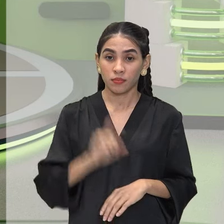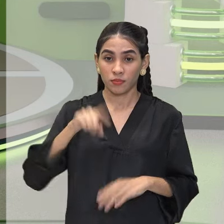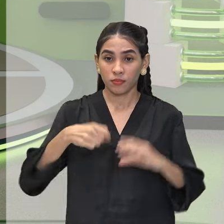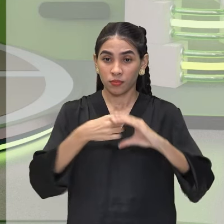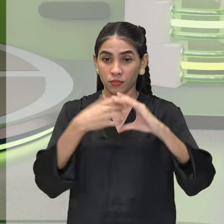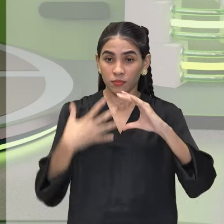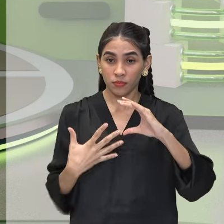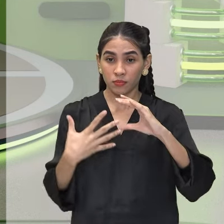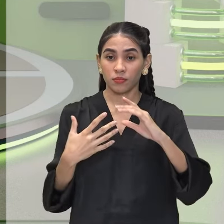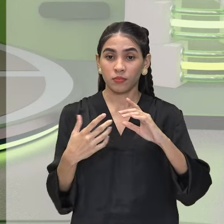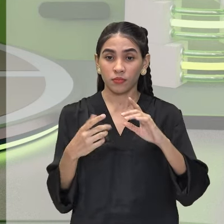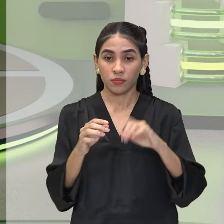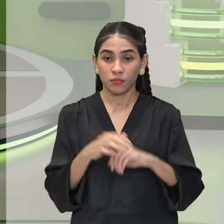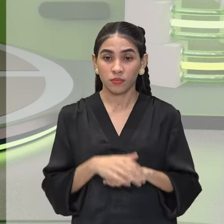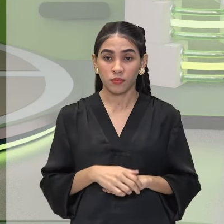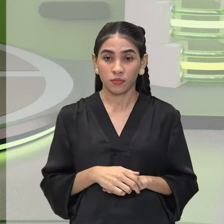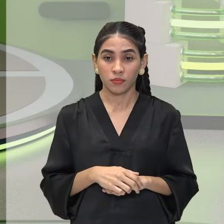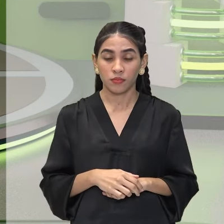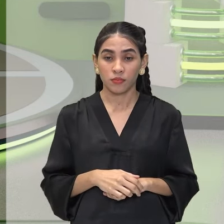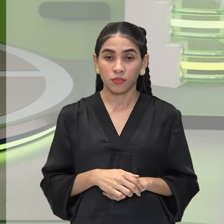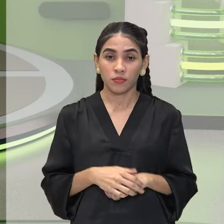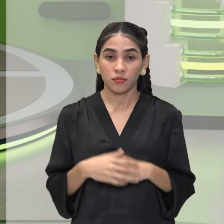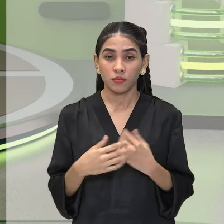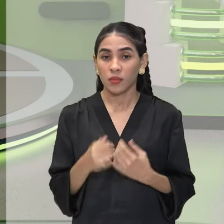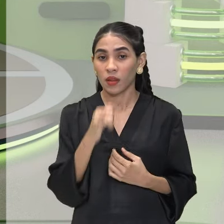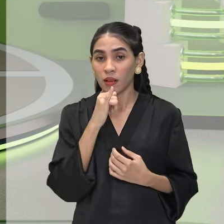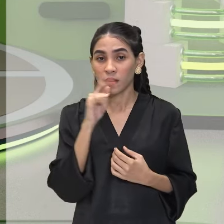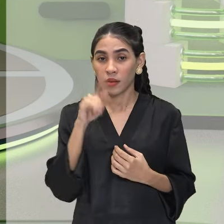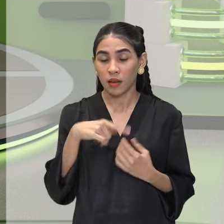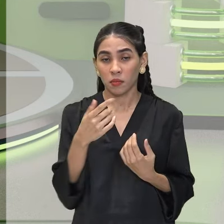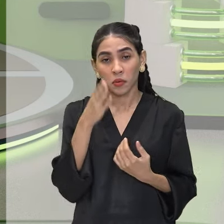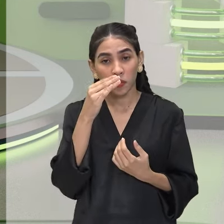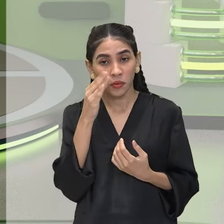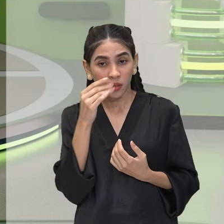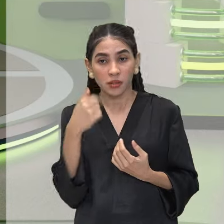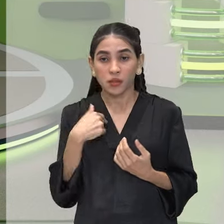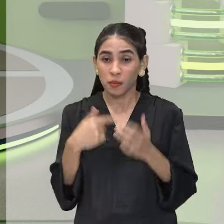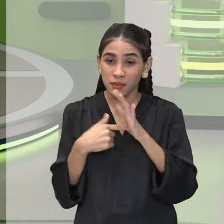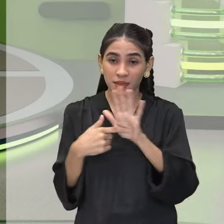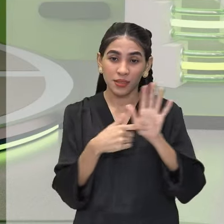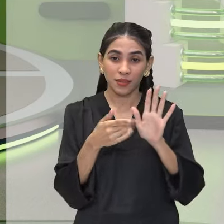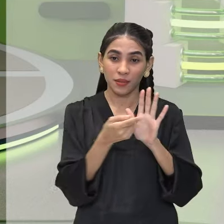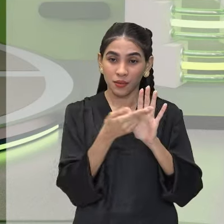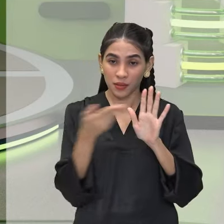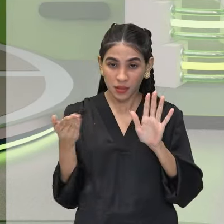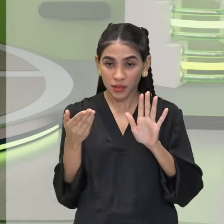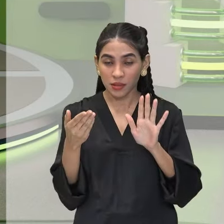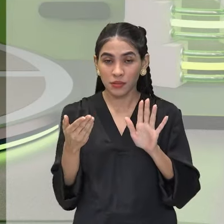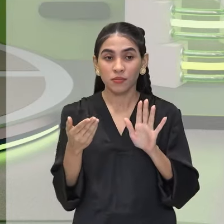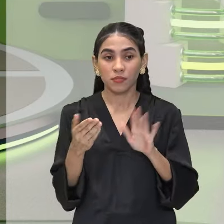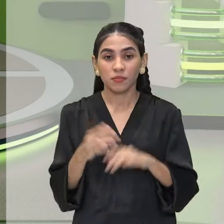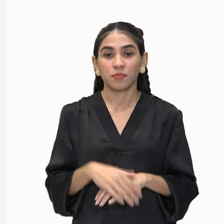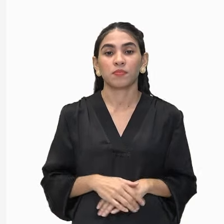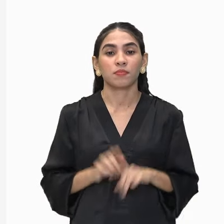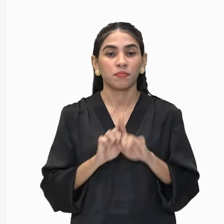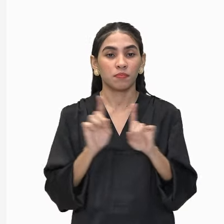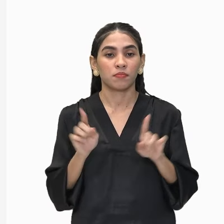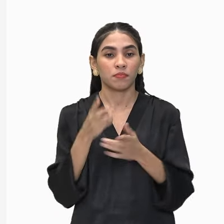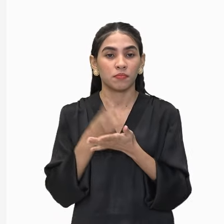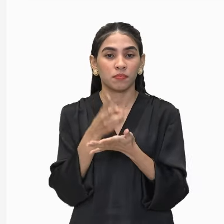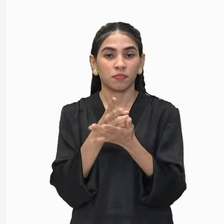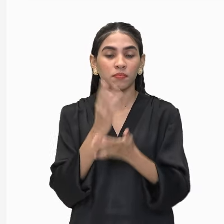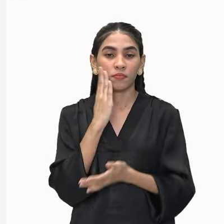característica, como eu posso dizer, um conteúdo, uma curiosidade que eu estou trazendo para vocês em relação a esse indivíduo. Mas vamos continuar